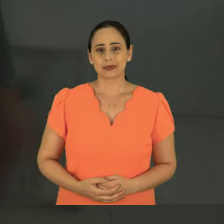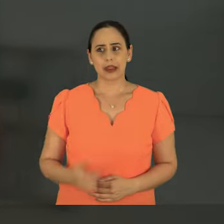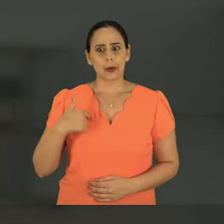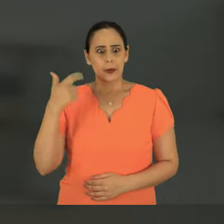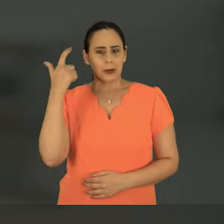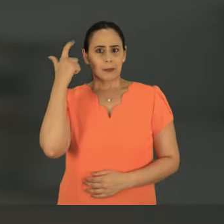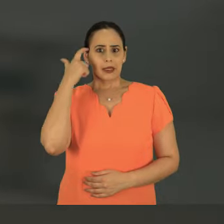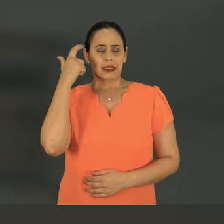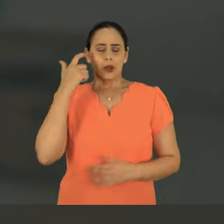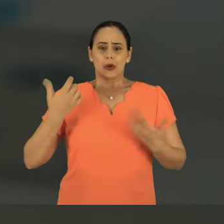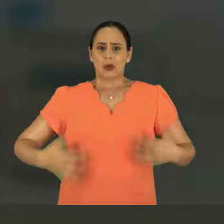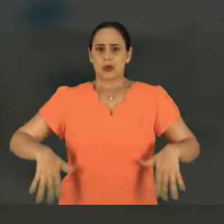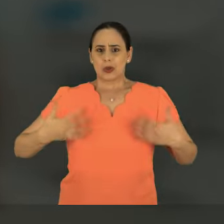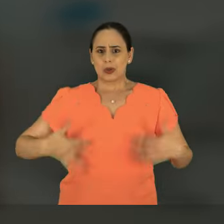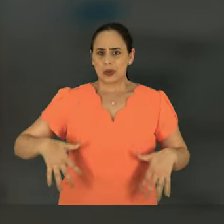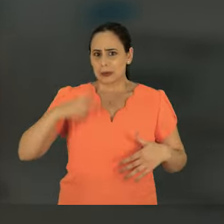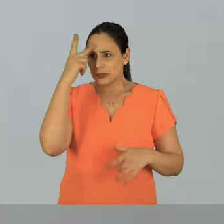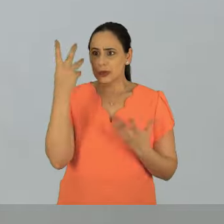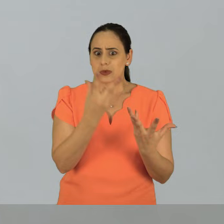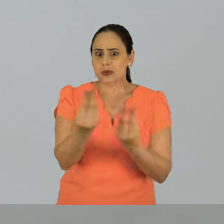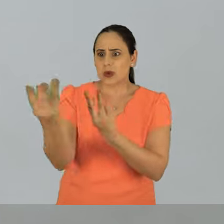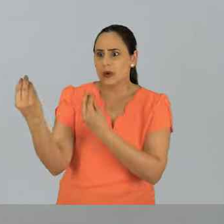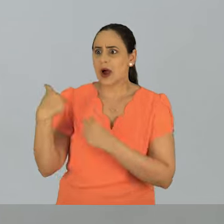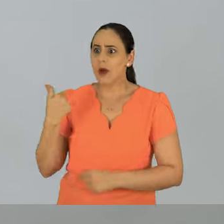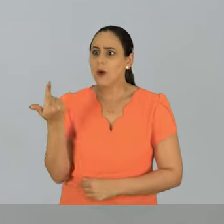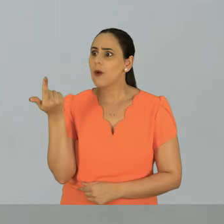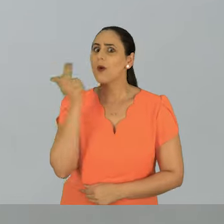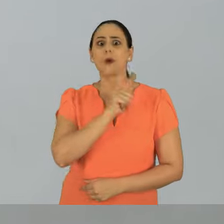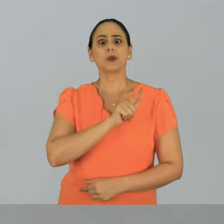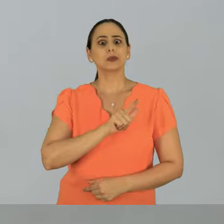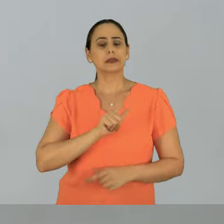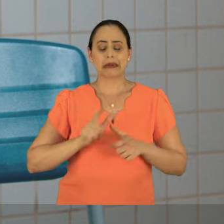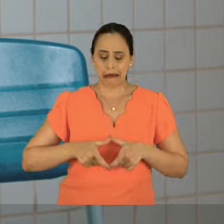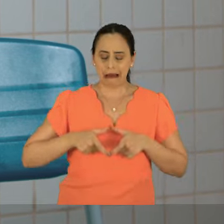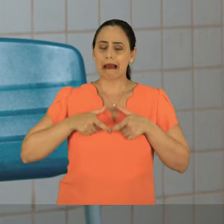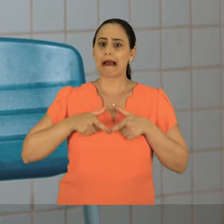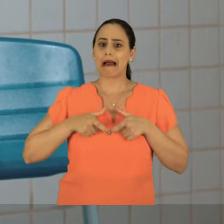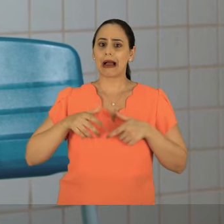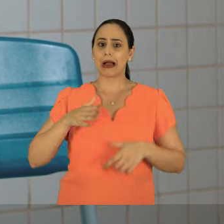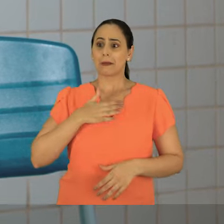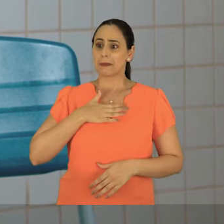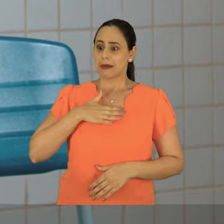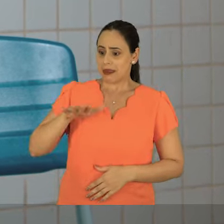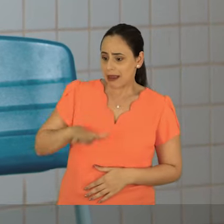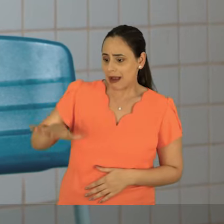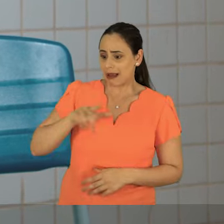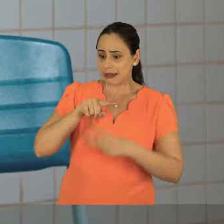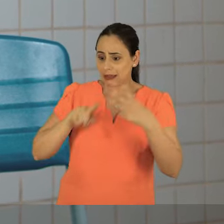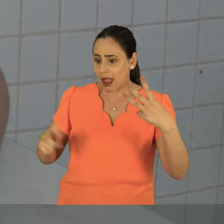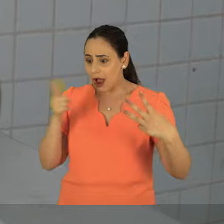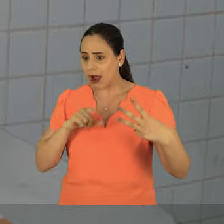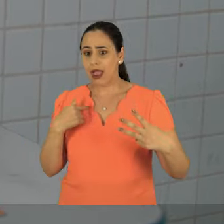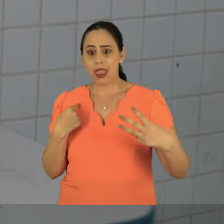Eu pensei, cara, de tantas pessoas, assim, eu consegui, né, da minha região, 3, eu sou um